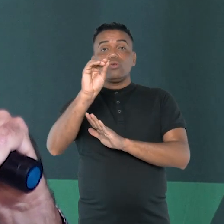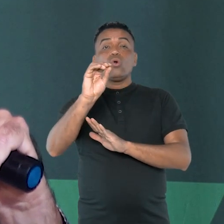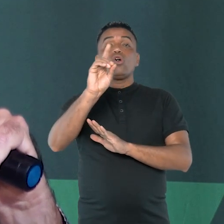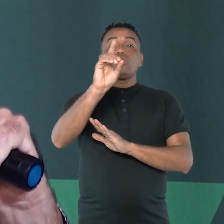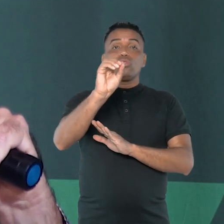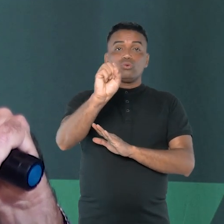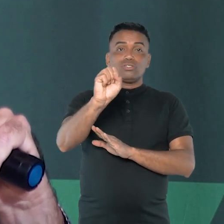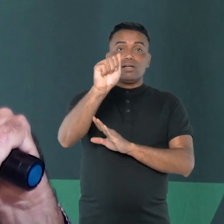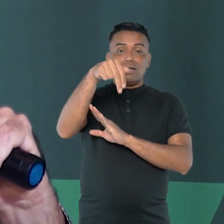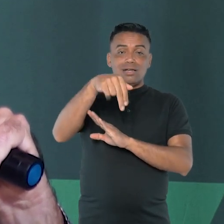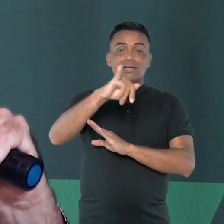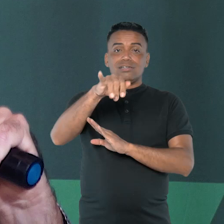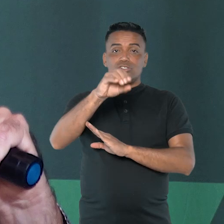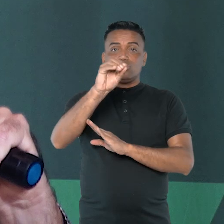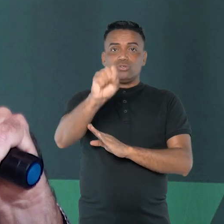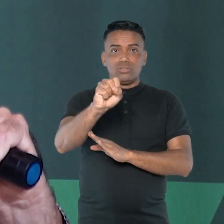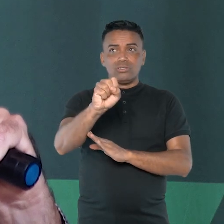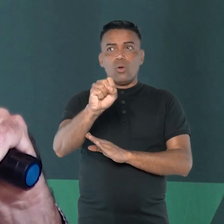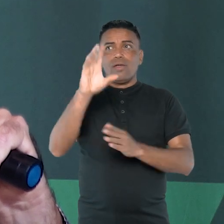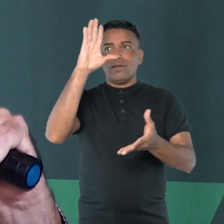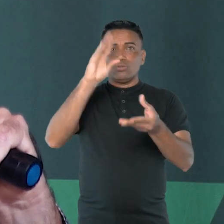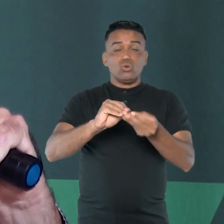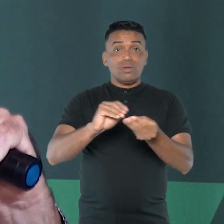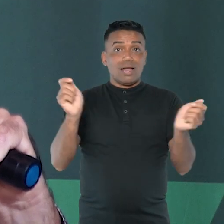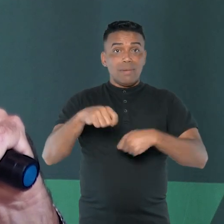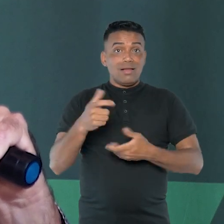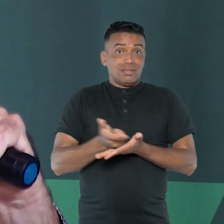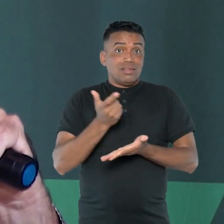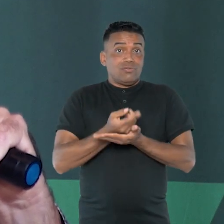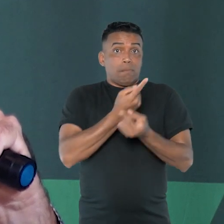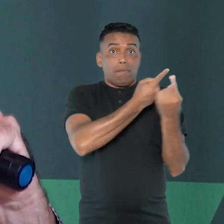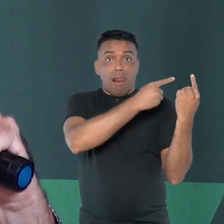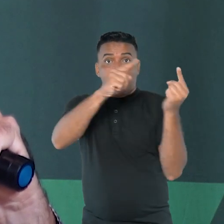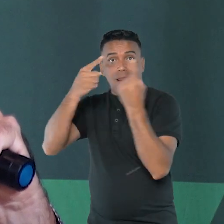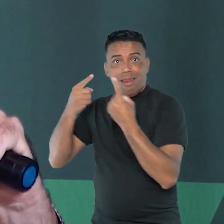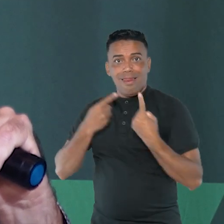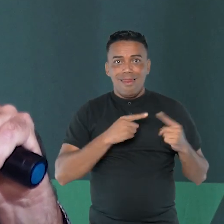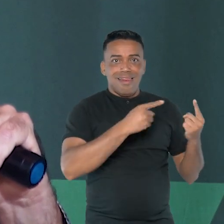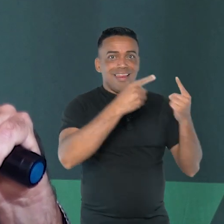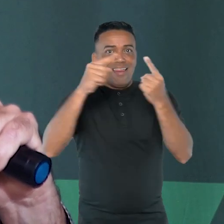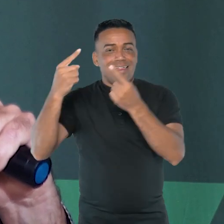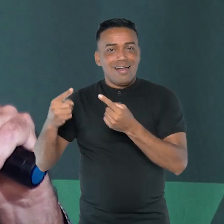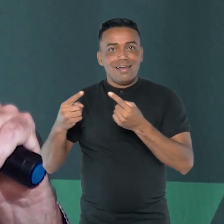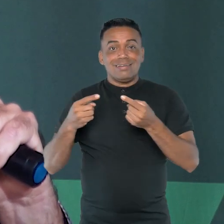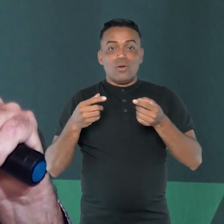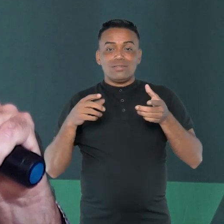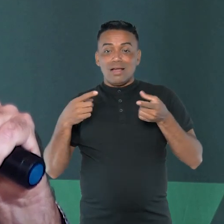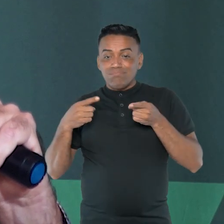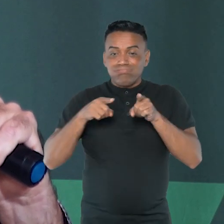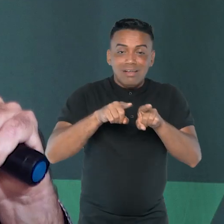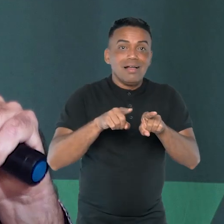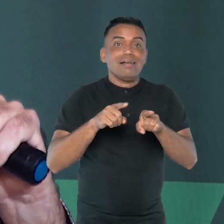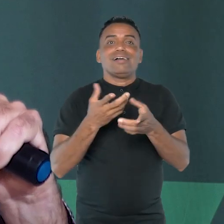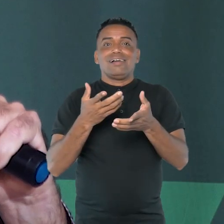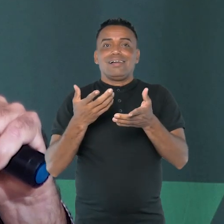do Ciro dos Anjos, eu acho que resume um pouco o que eu acredito que é capaz desse livro provocar. É provocar